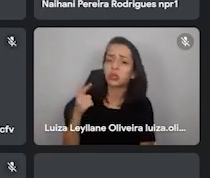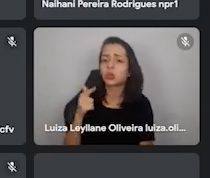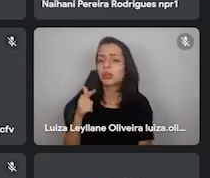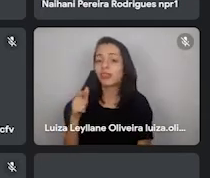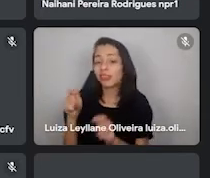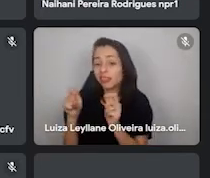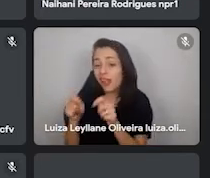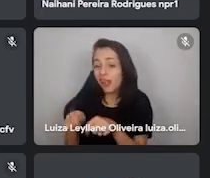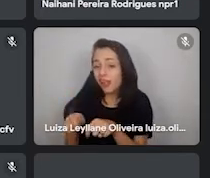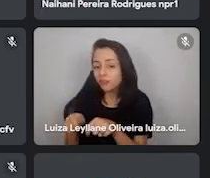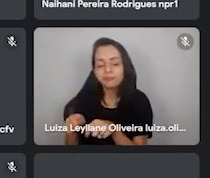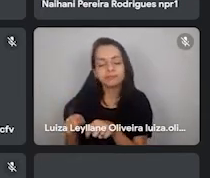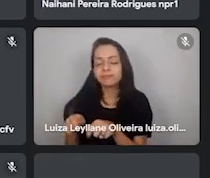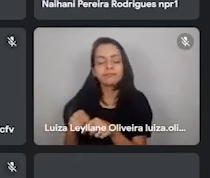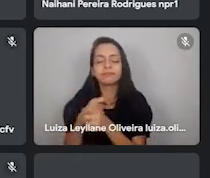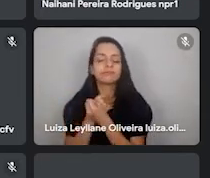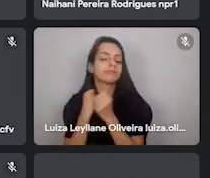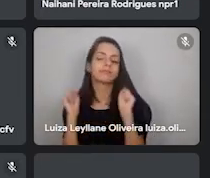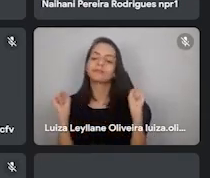toda